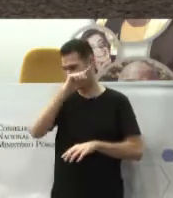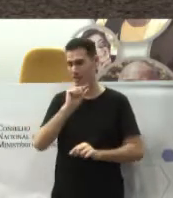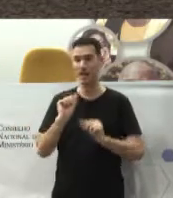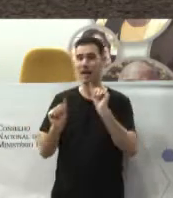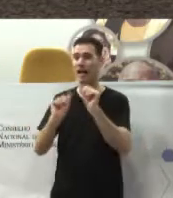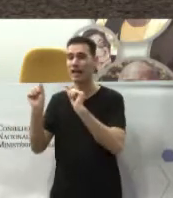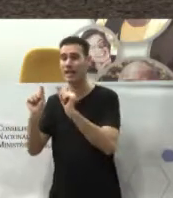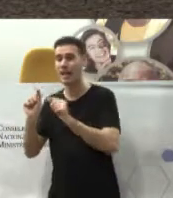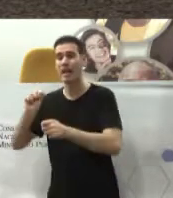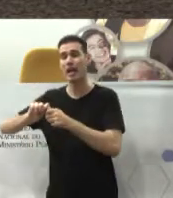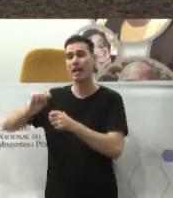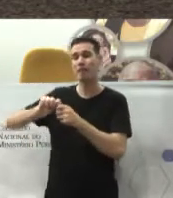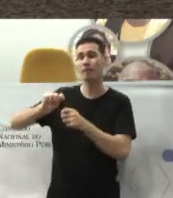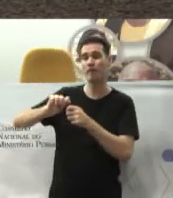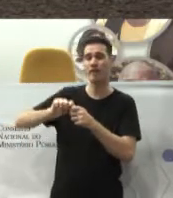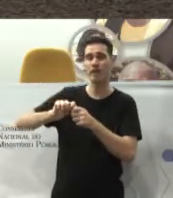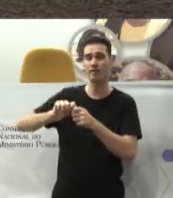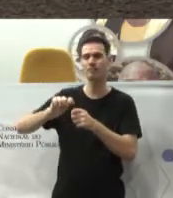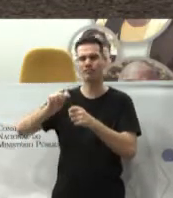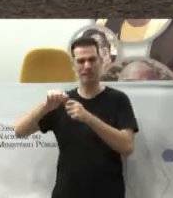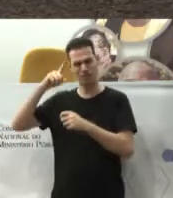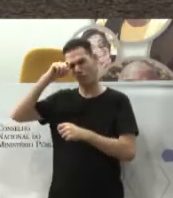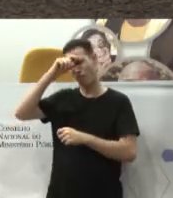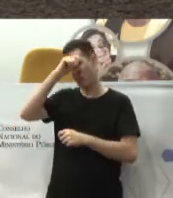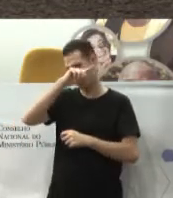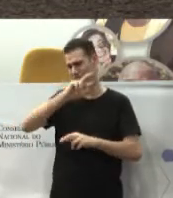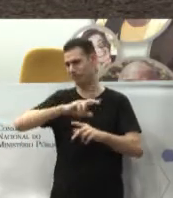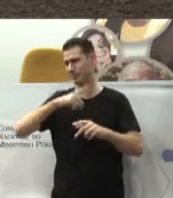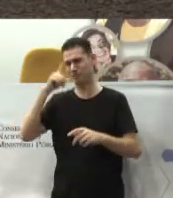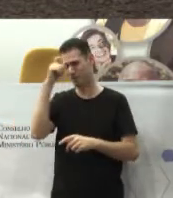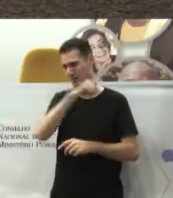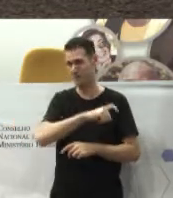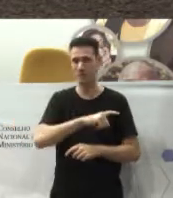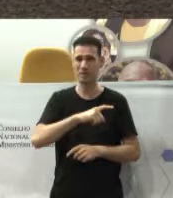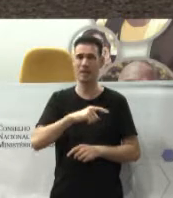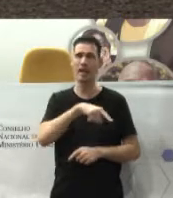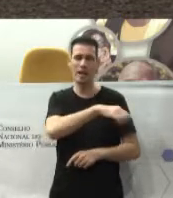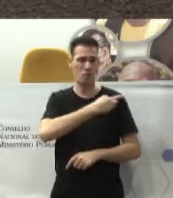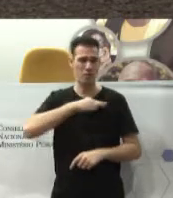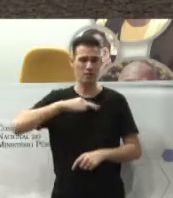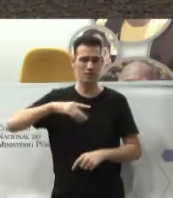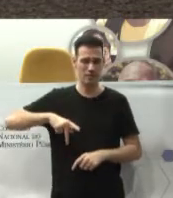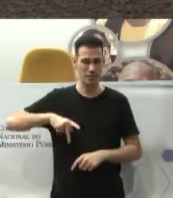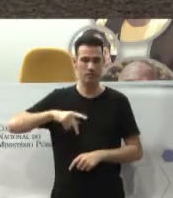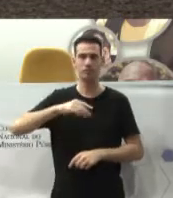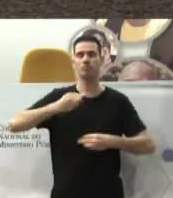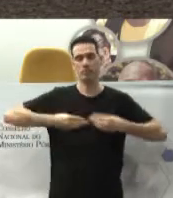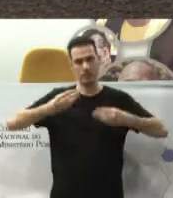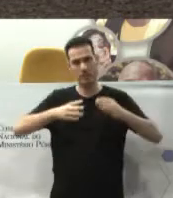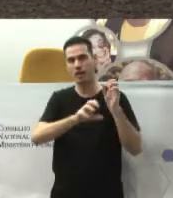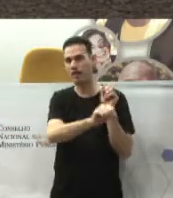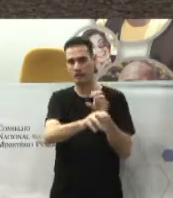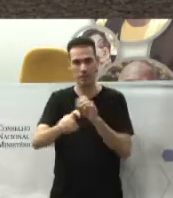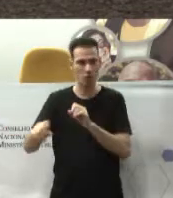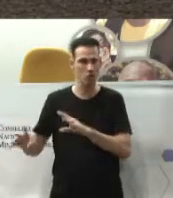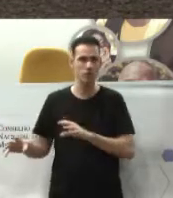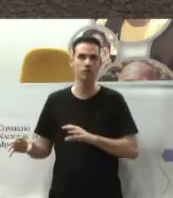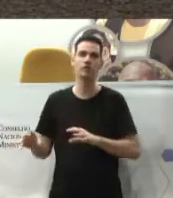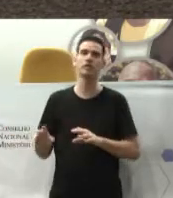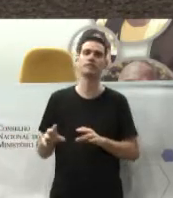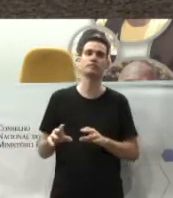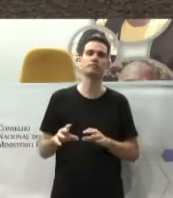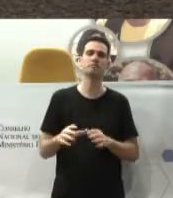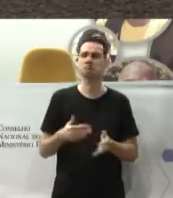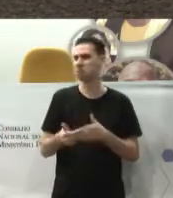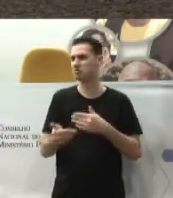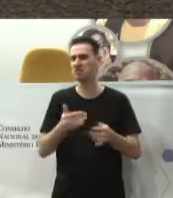quem a fez, porque fez muito complexa, recentemente o Ministério da Saúde consolidou não sei quantas